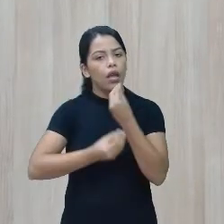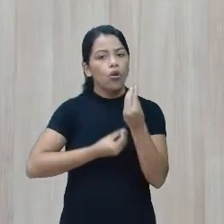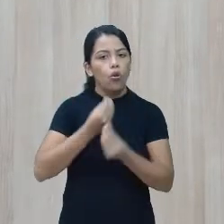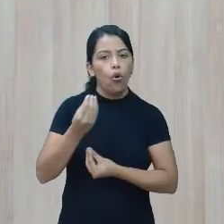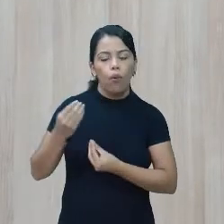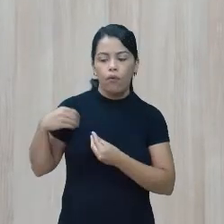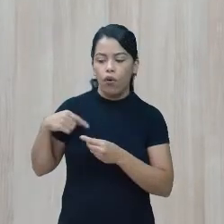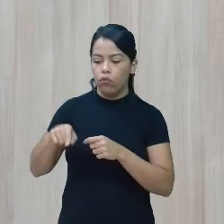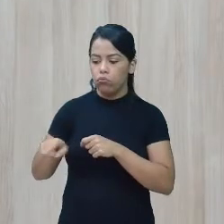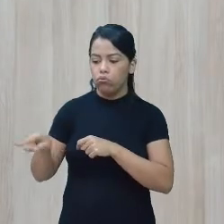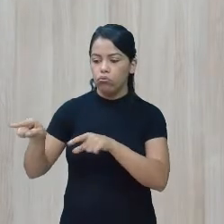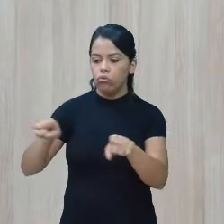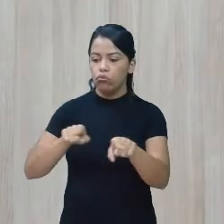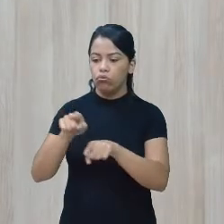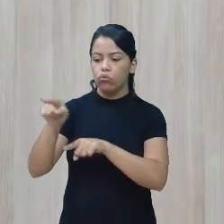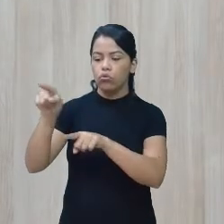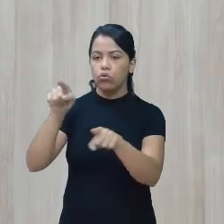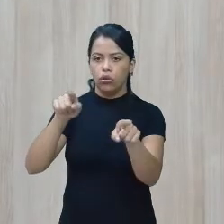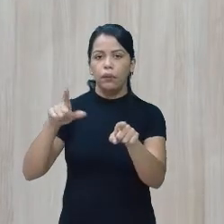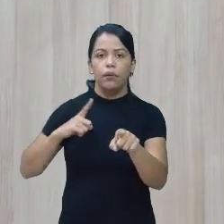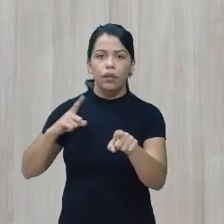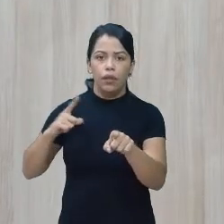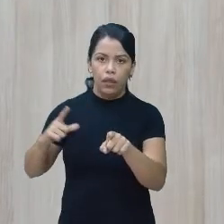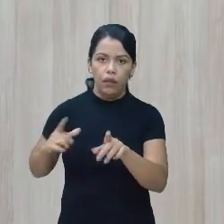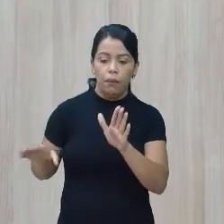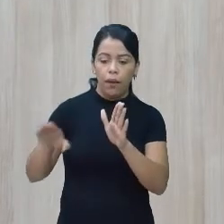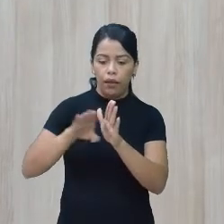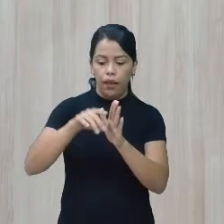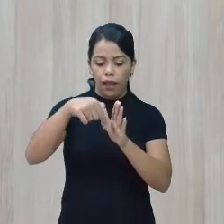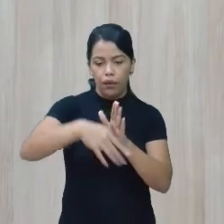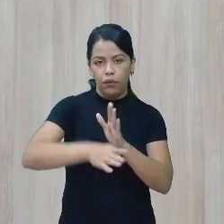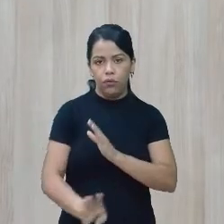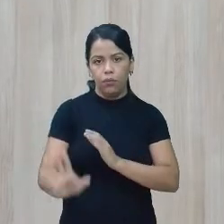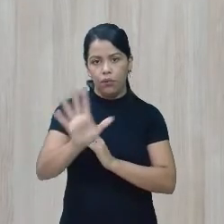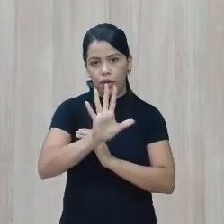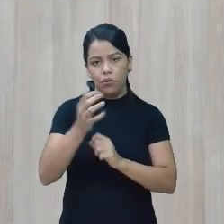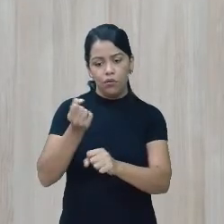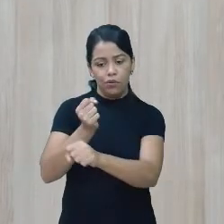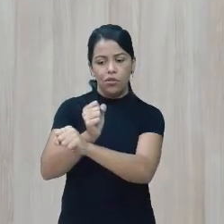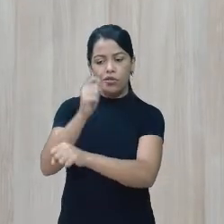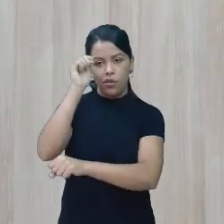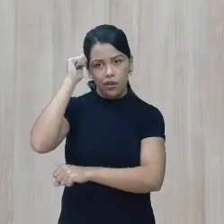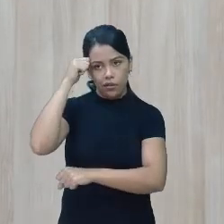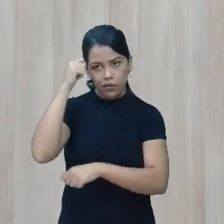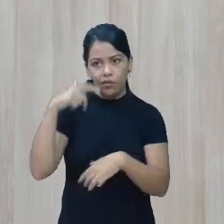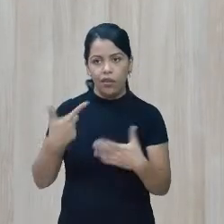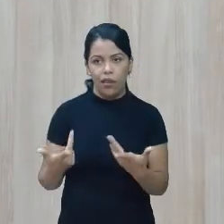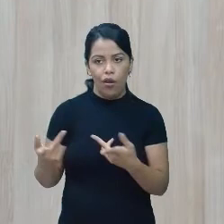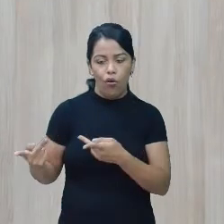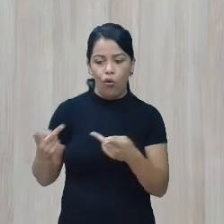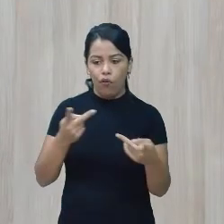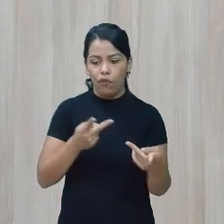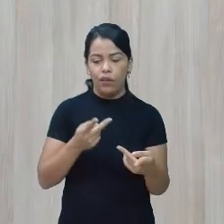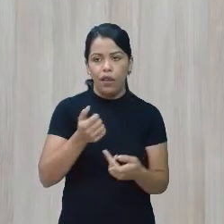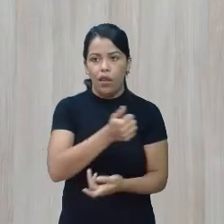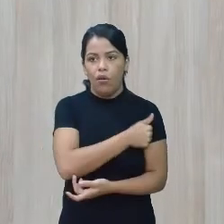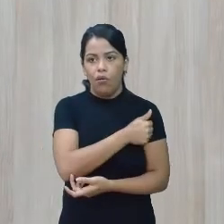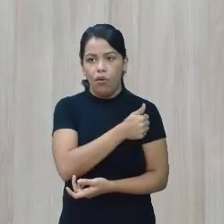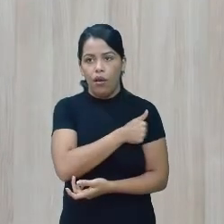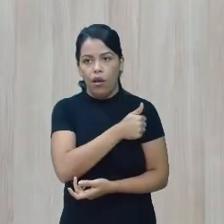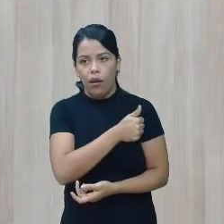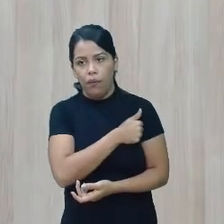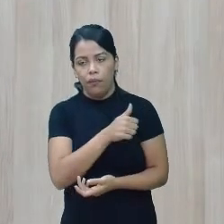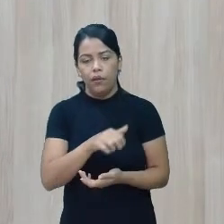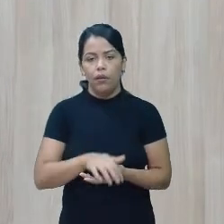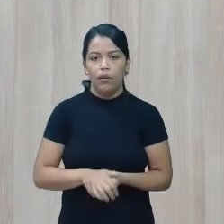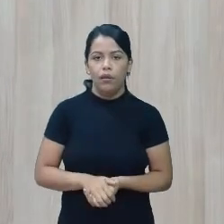continuar falando sobre esse tráfico, porque eu convidei um colega, né, um professor de história,